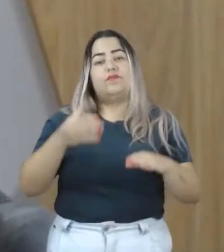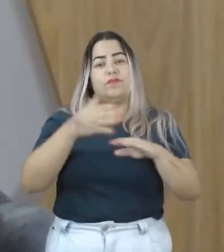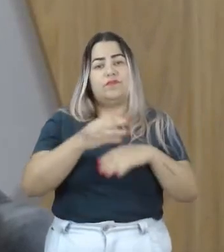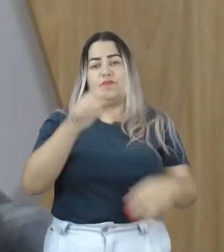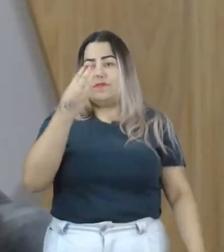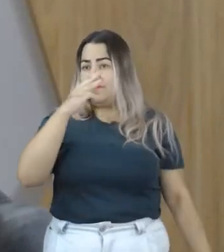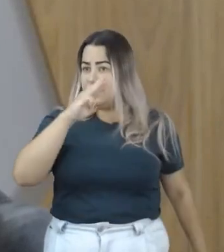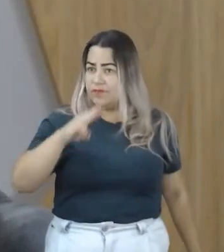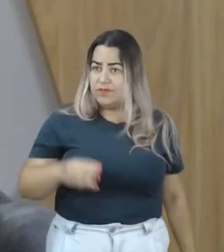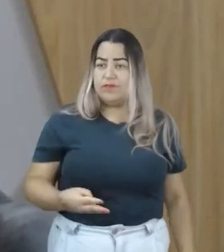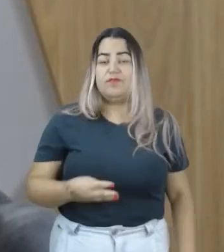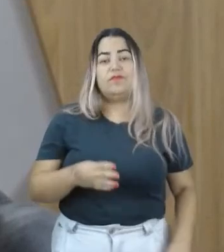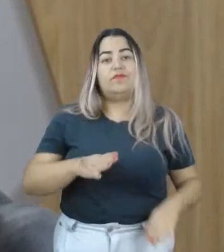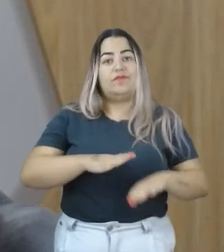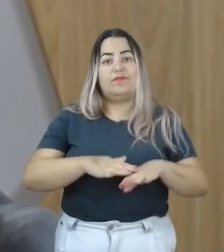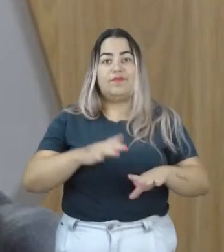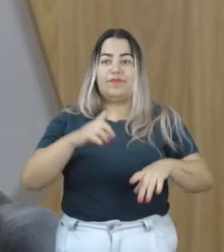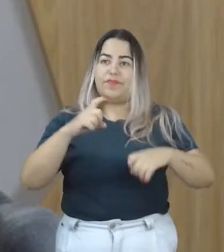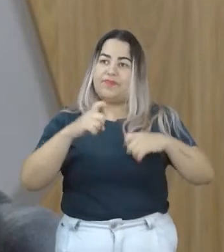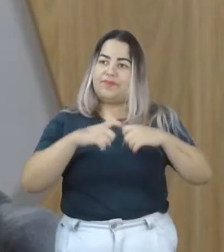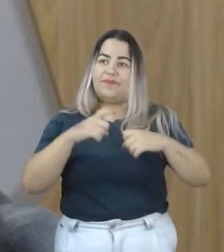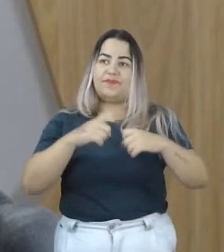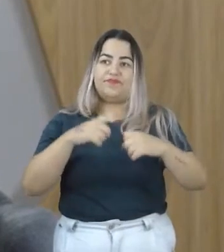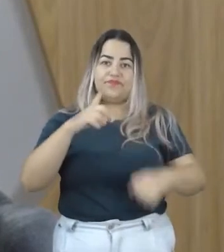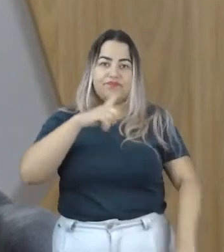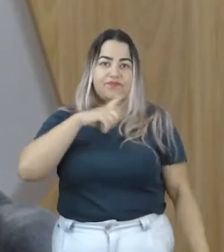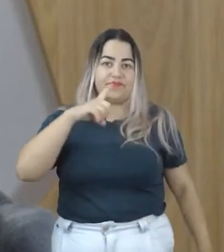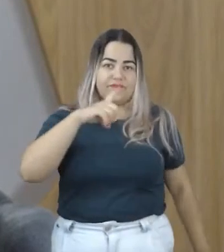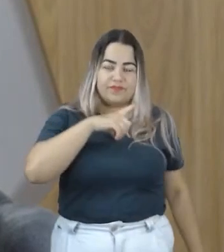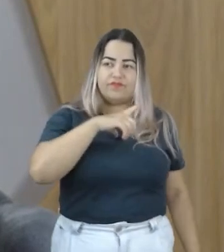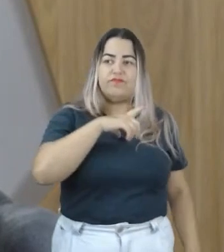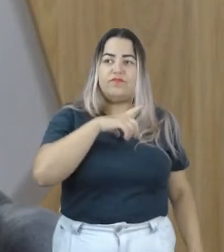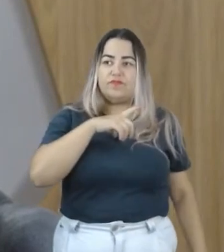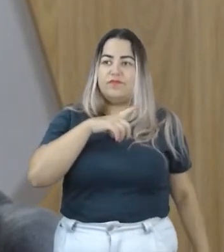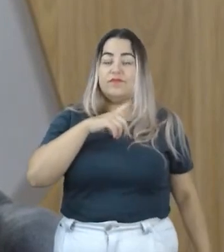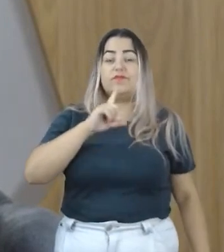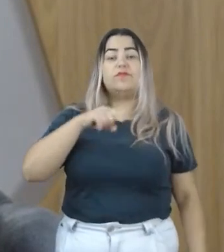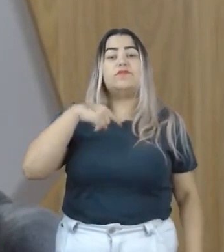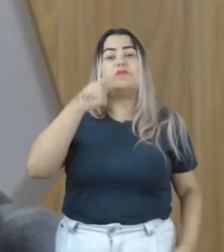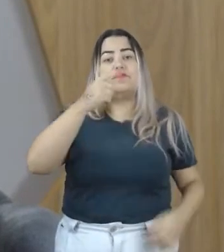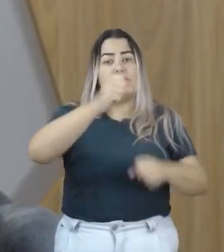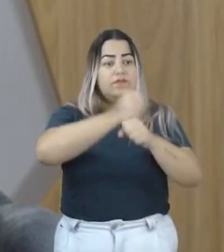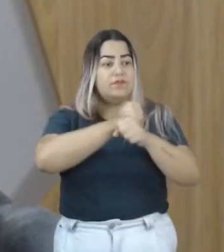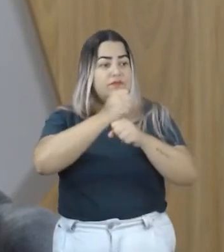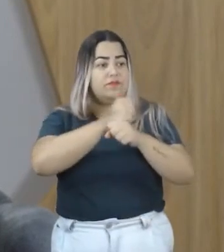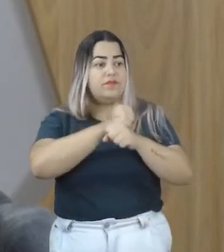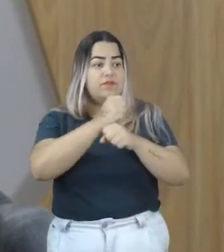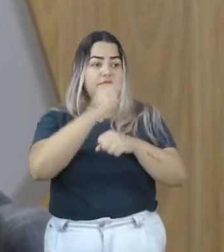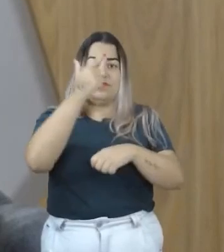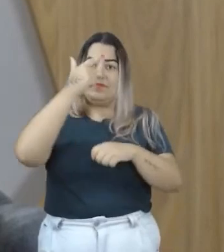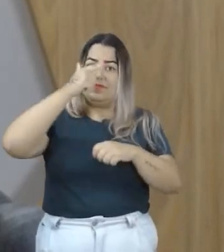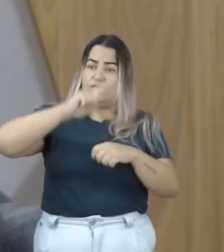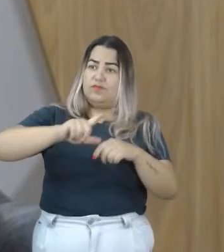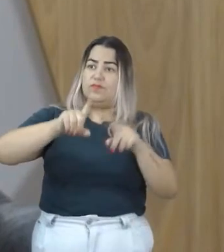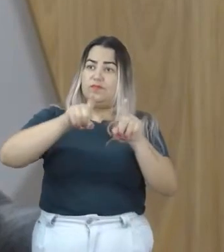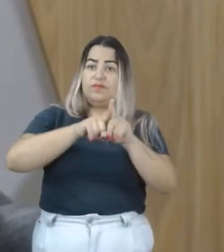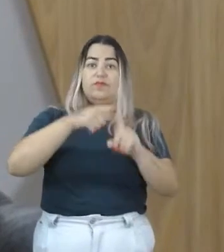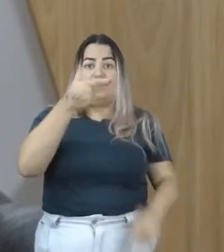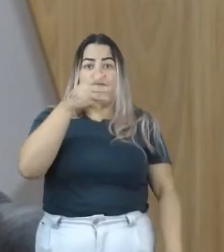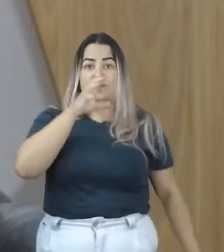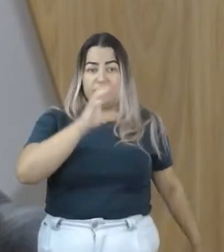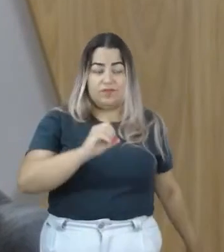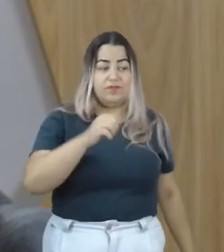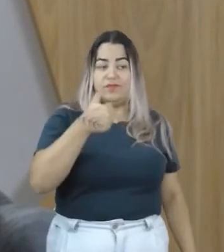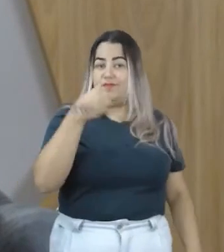3 mil novos médicos. Já tem programação para o próximo ano para outro conjunto que deve ficar entre 10